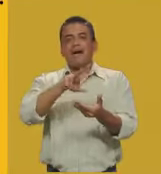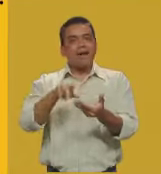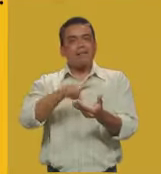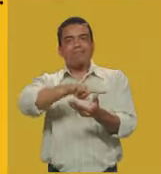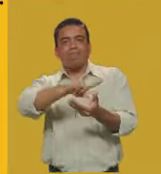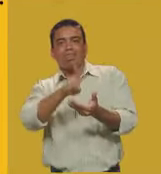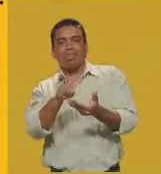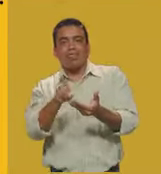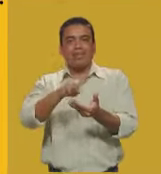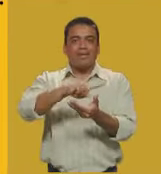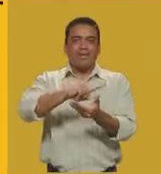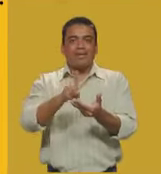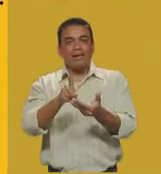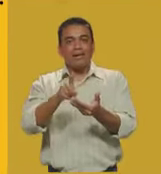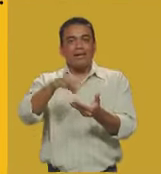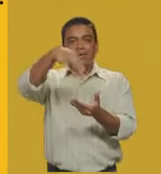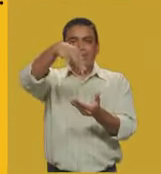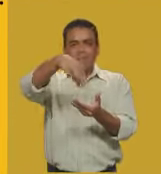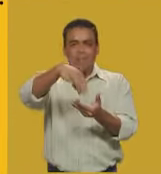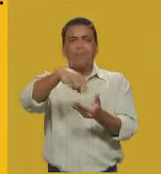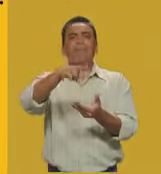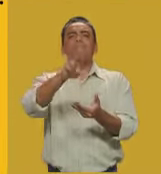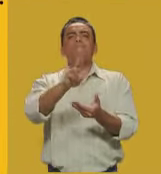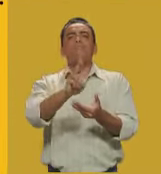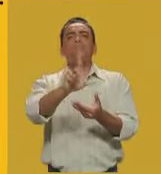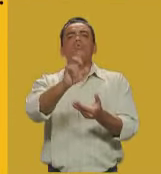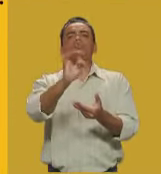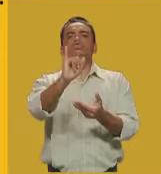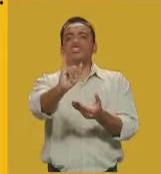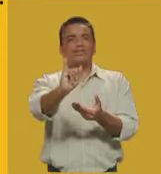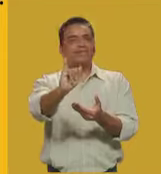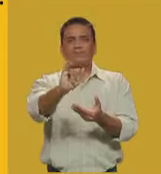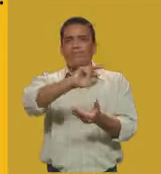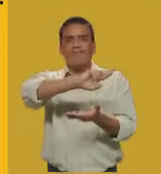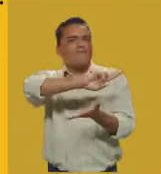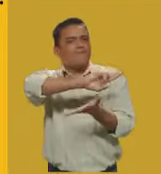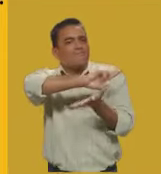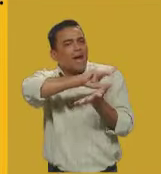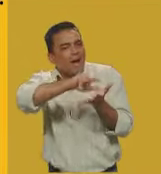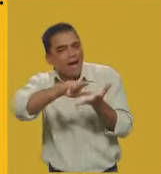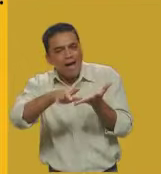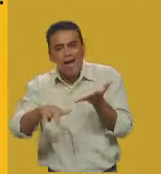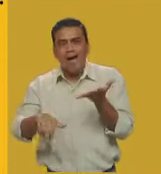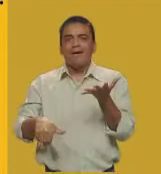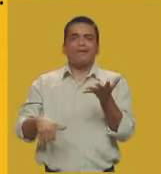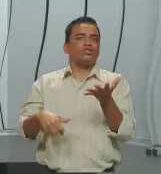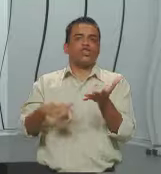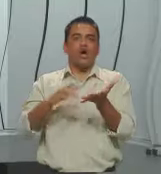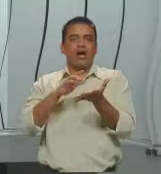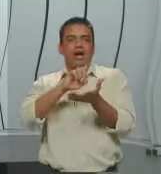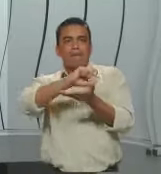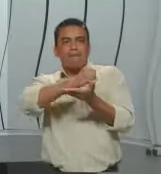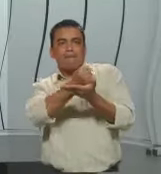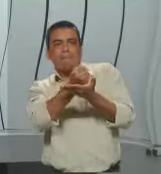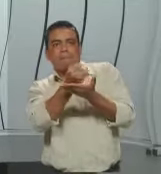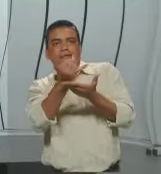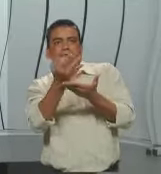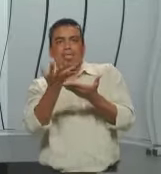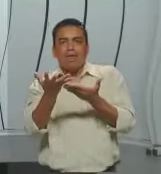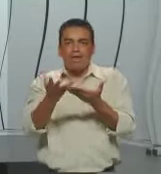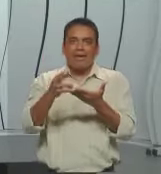o próprio prefixo já sugere, multi. Multi são várias coisas. Eles não medem apenas tensão,